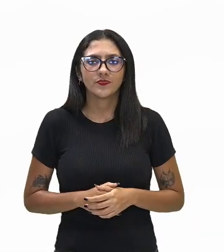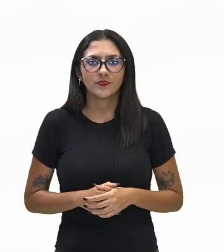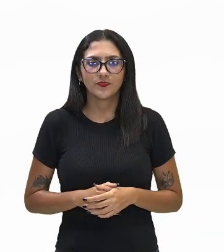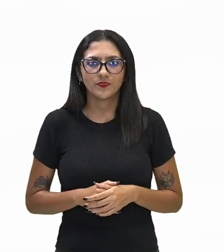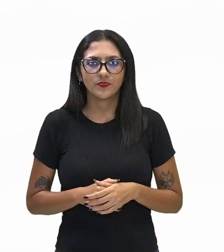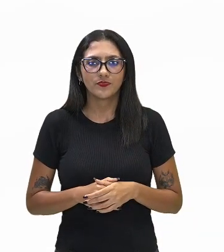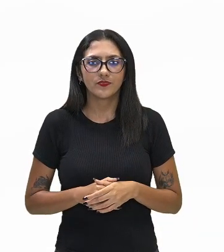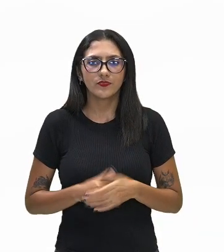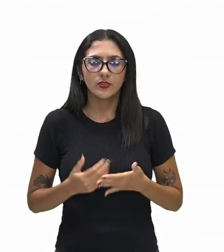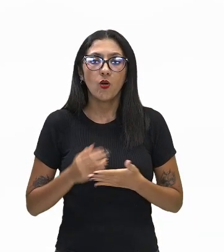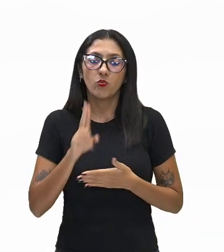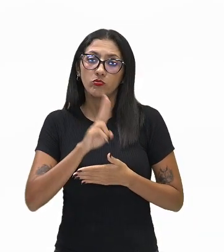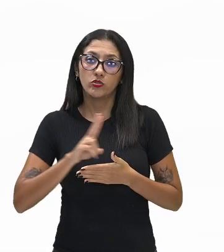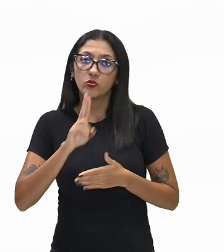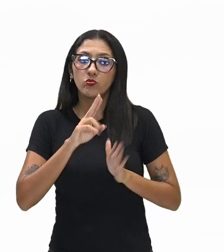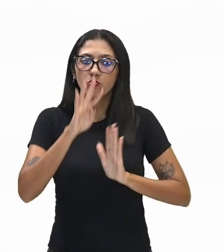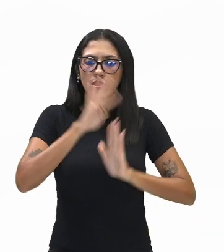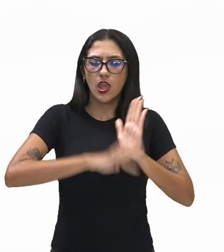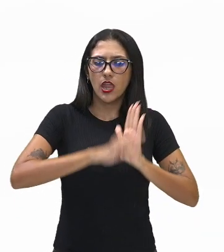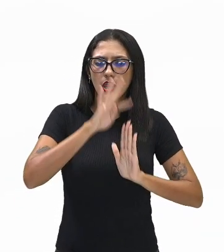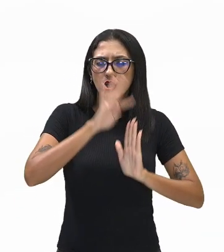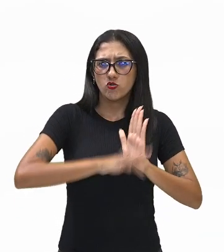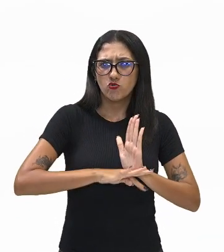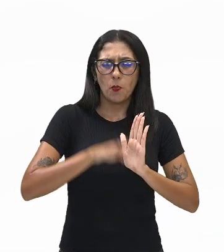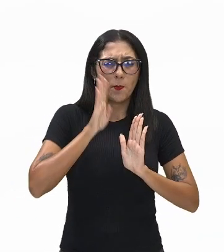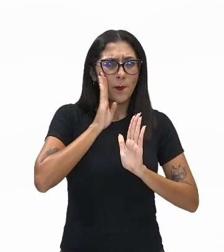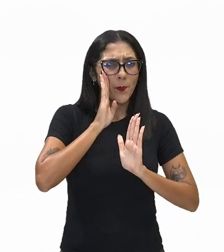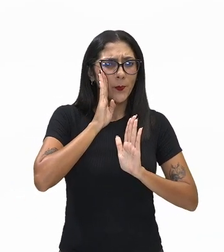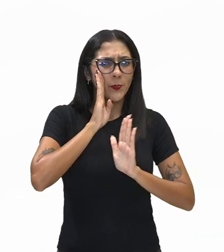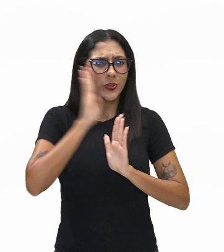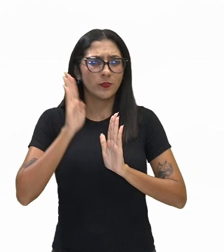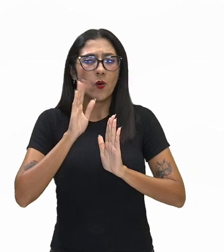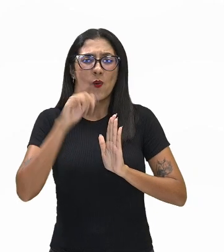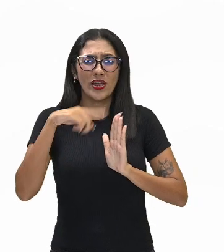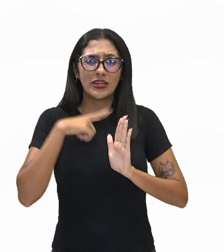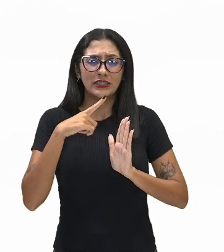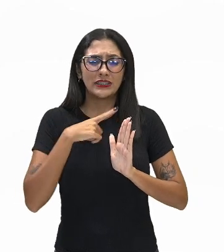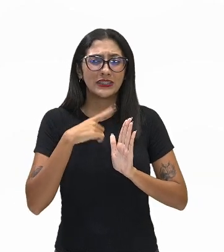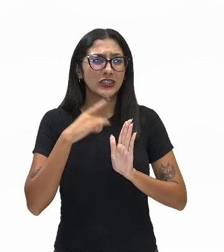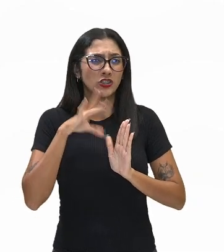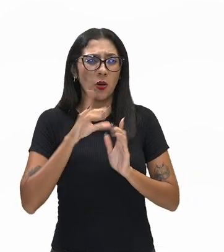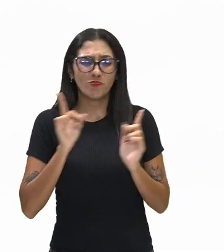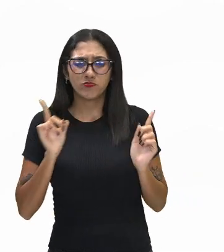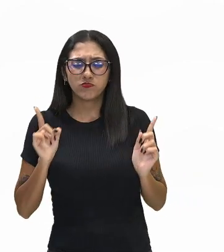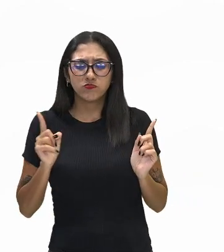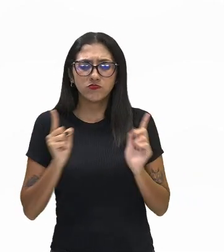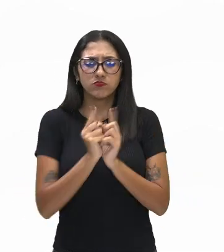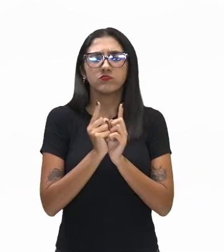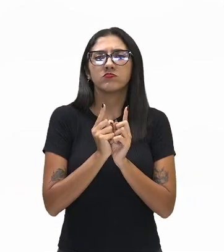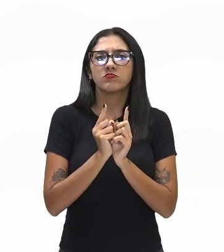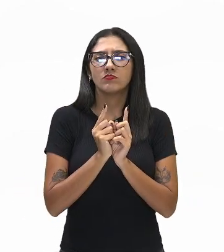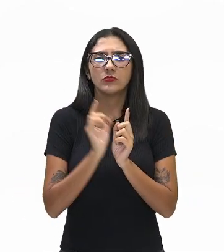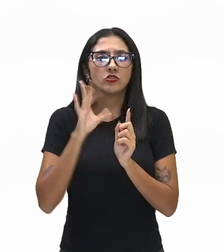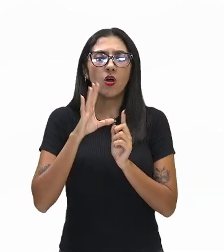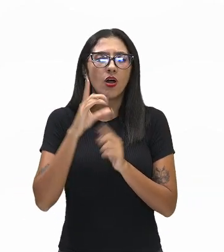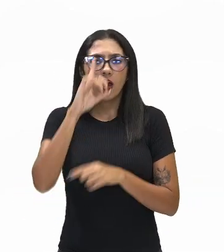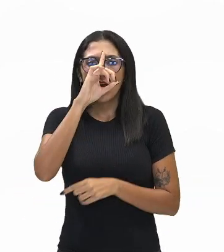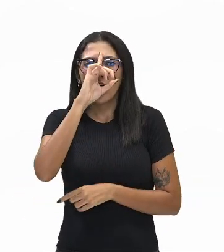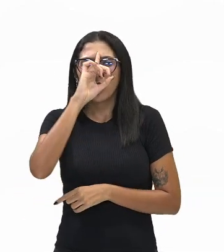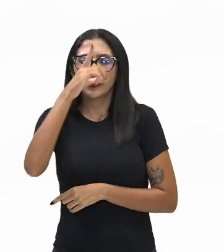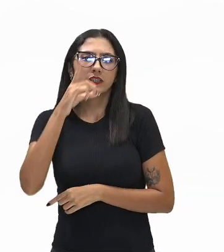resumo, o texto base é reduzido às suas ideias principais